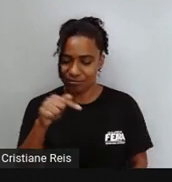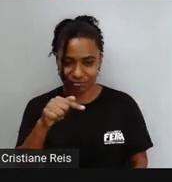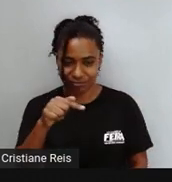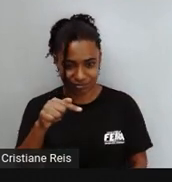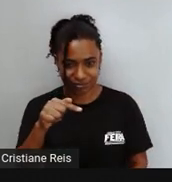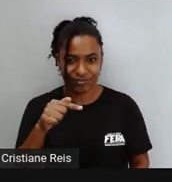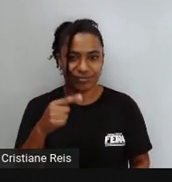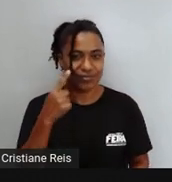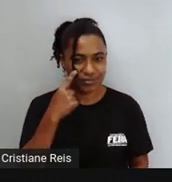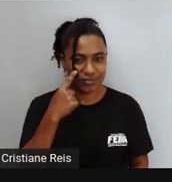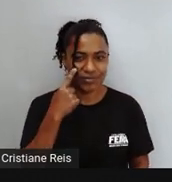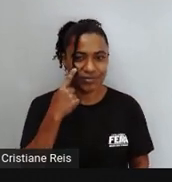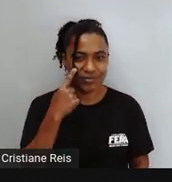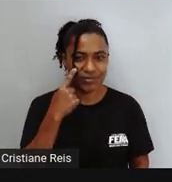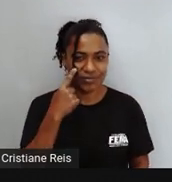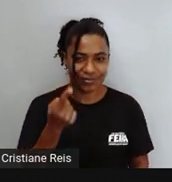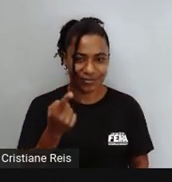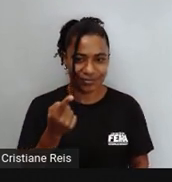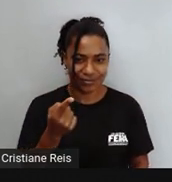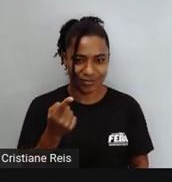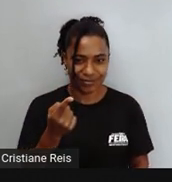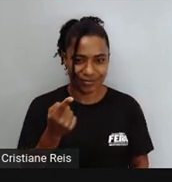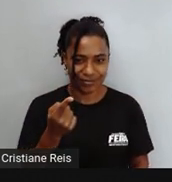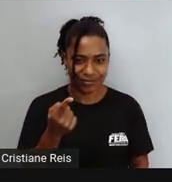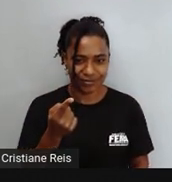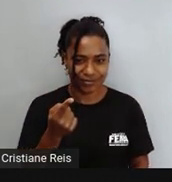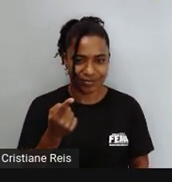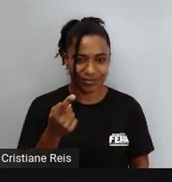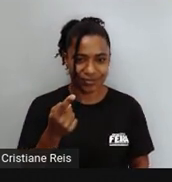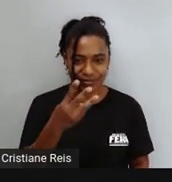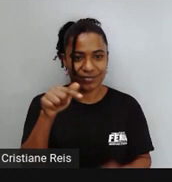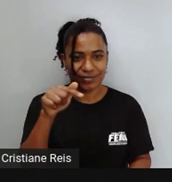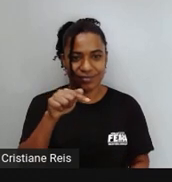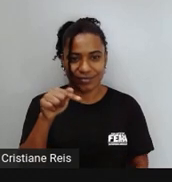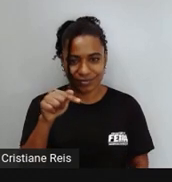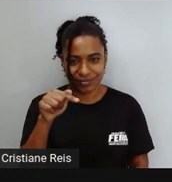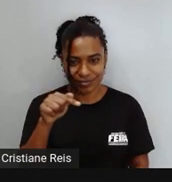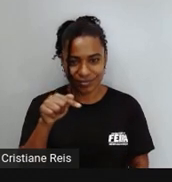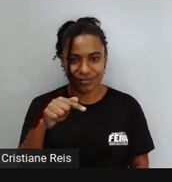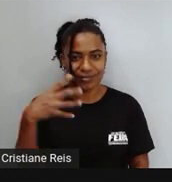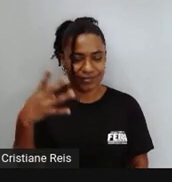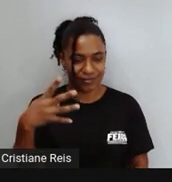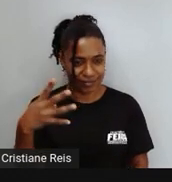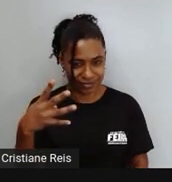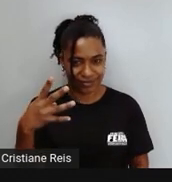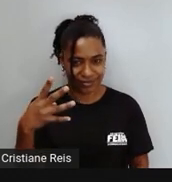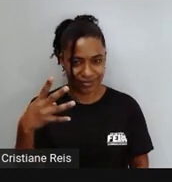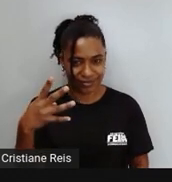4. Então, 3 tirando de 7 fica 4.